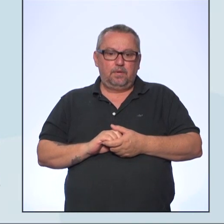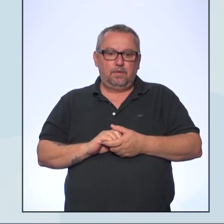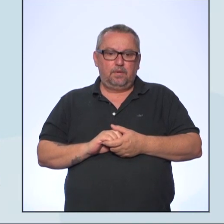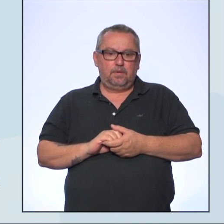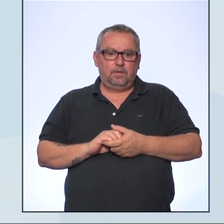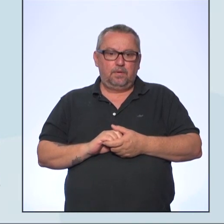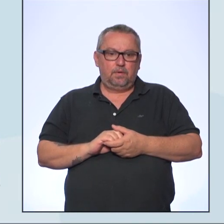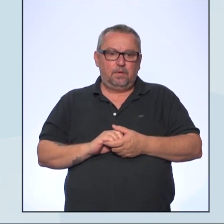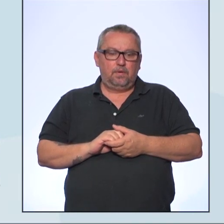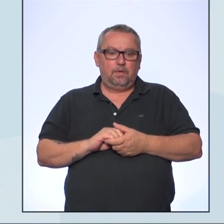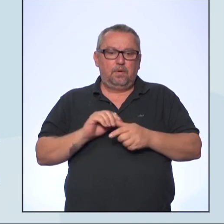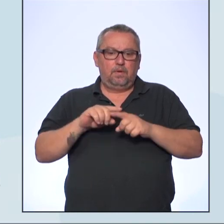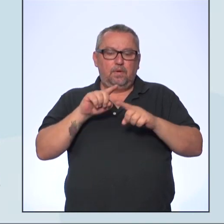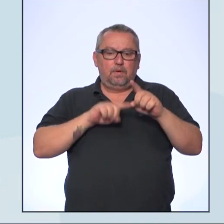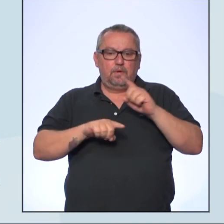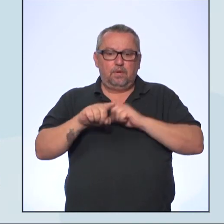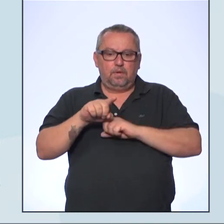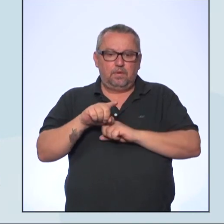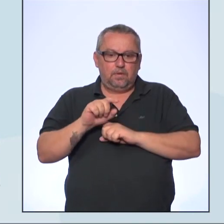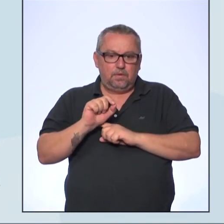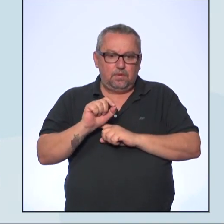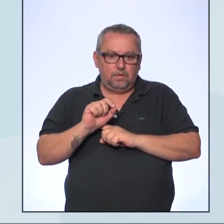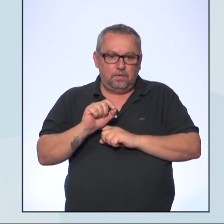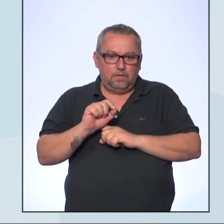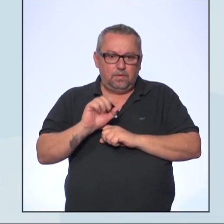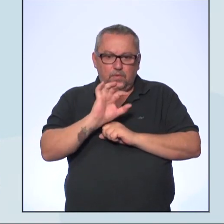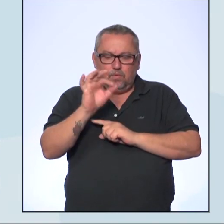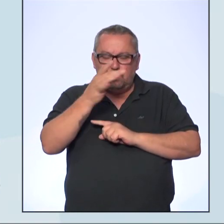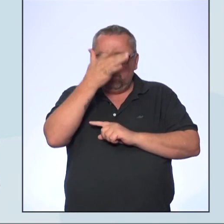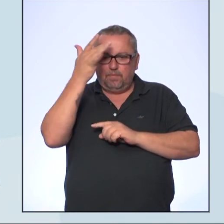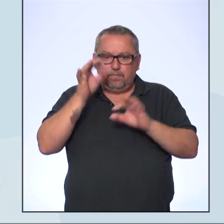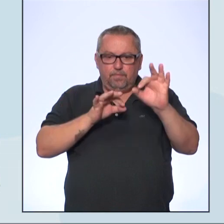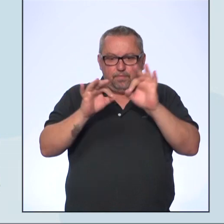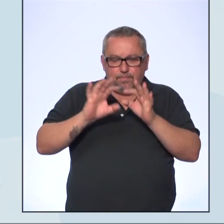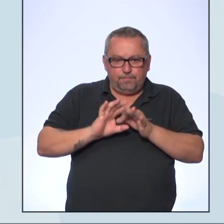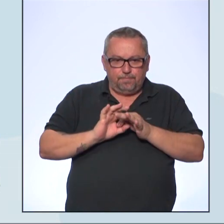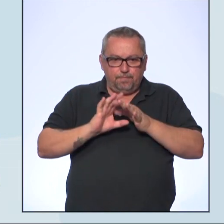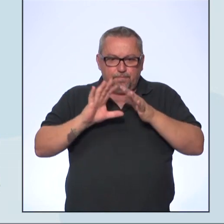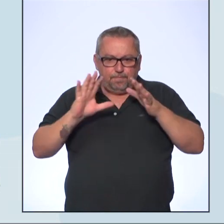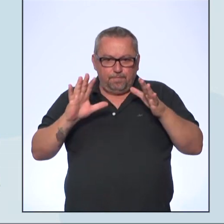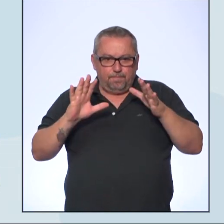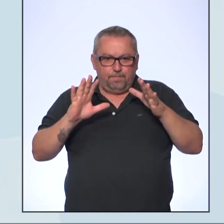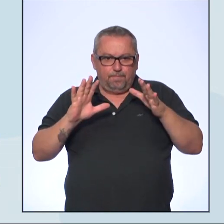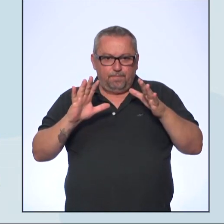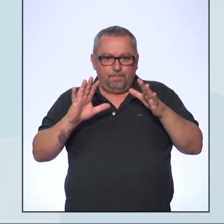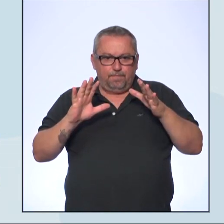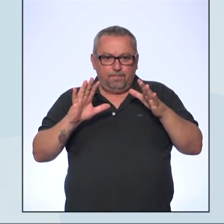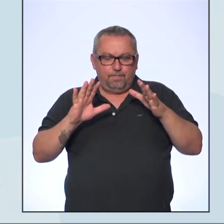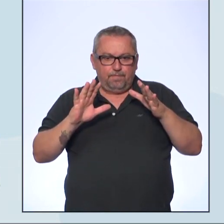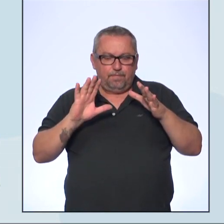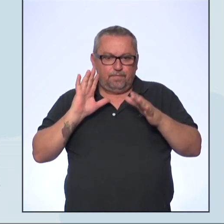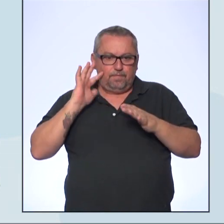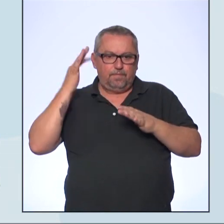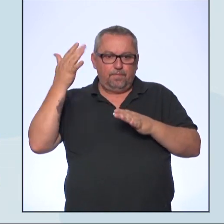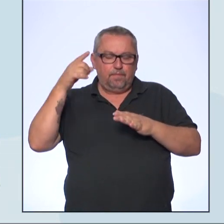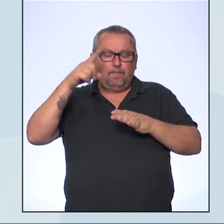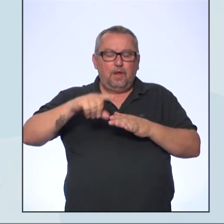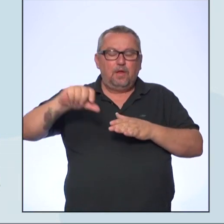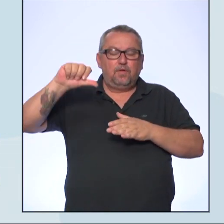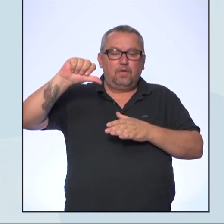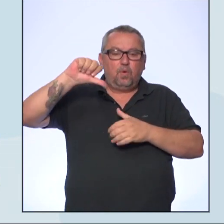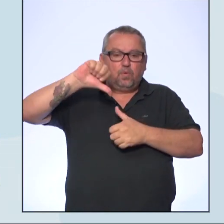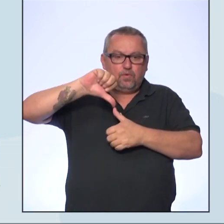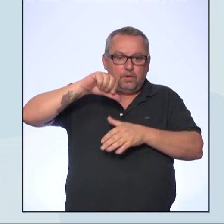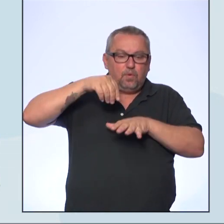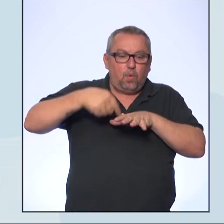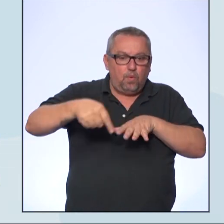Toussaint Louverture, né? O Toussaint Louverture. Nem todos os processos de emancipação ocorridos nesse continente foram conduzidos